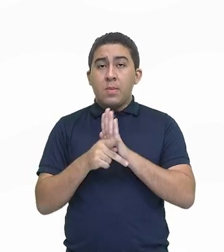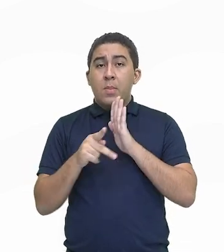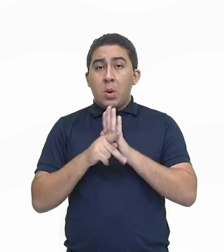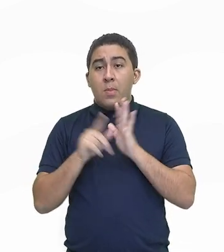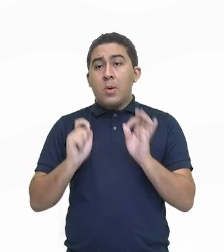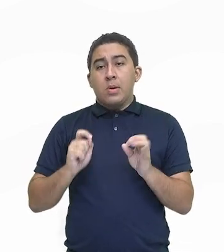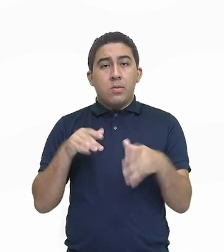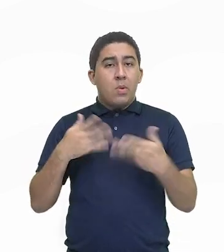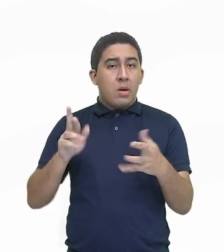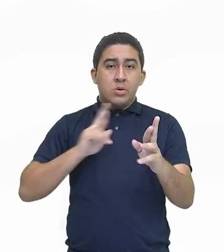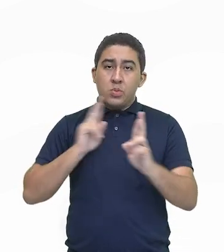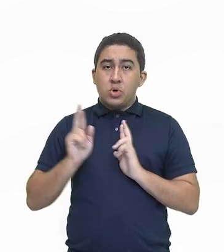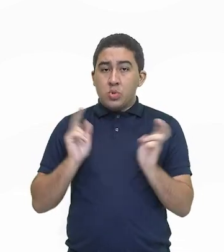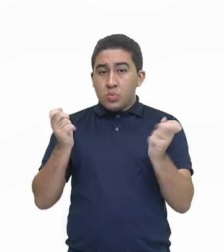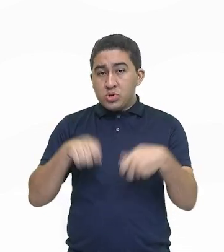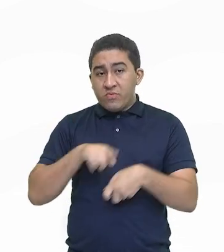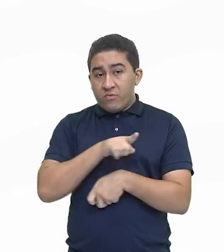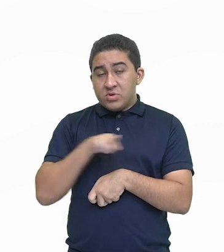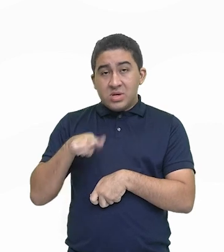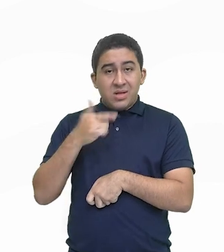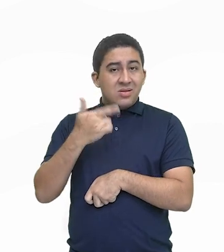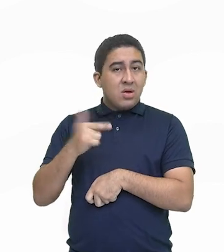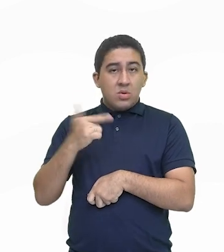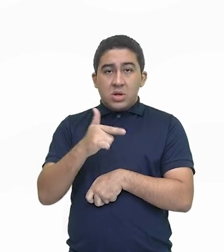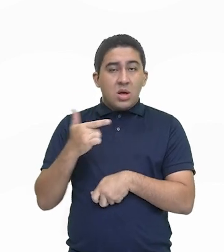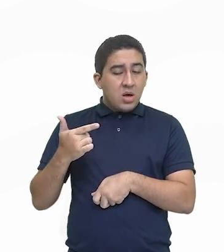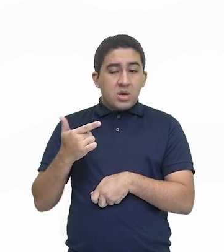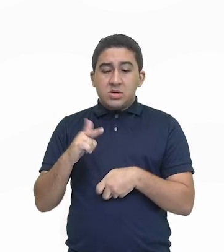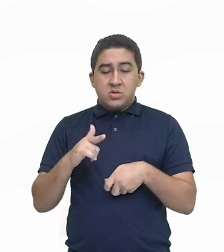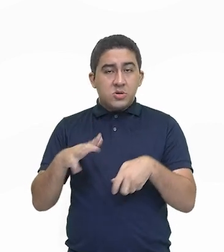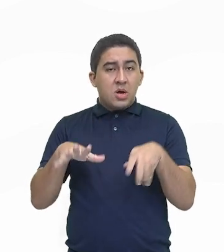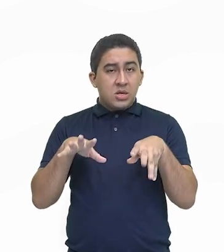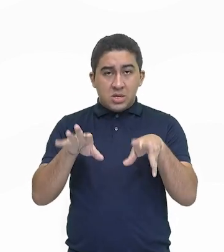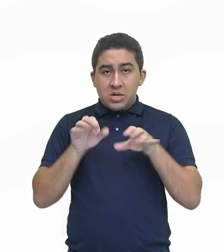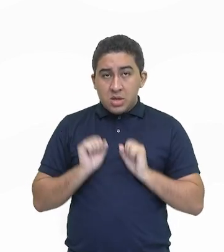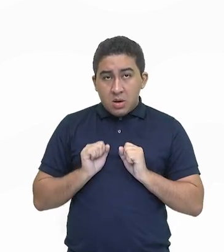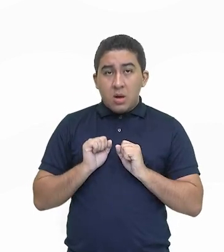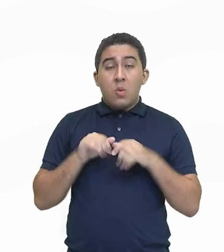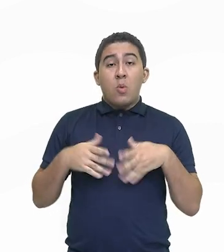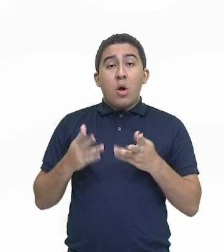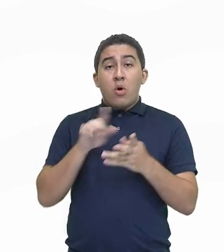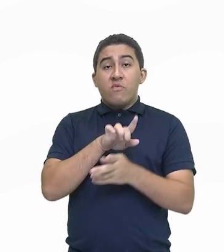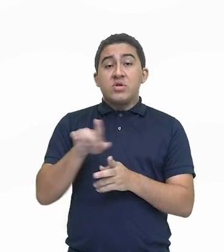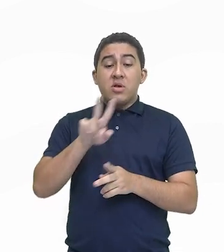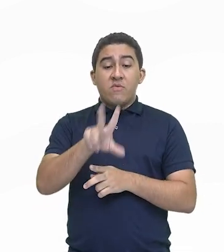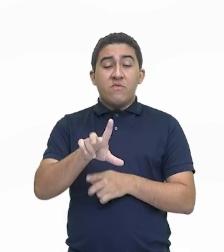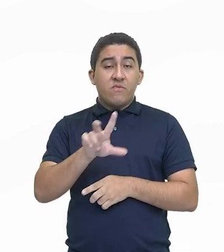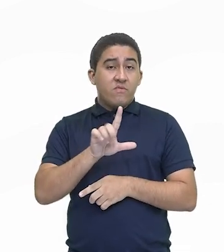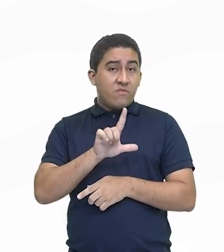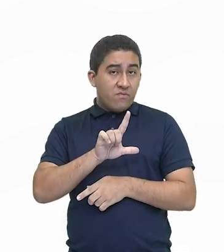As possíveis respostas que você não vai considerar e qual aquela que você vai